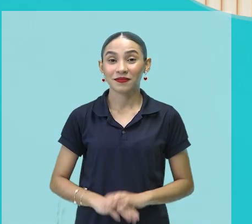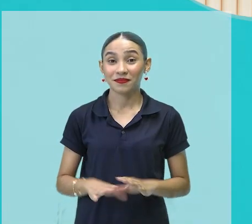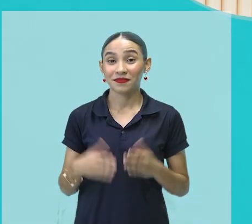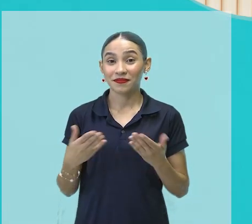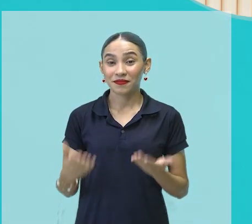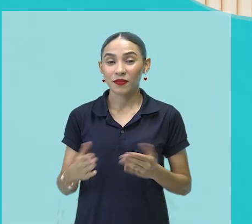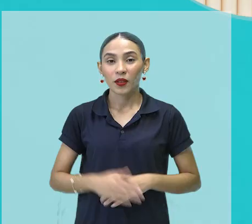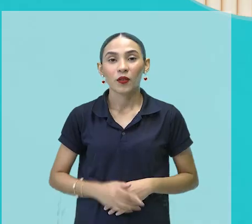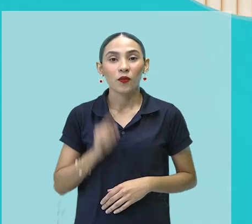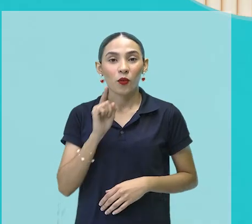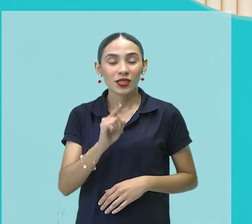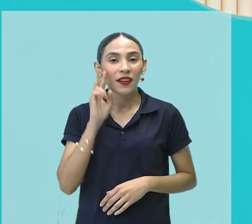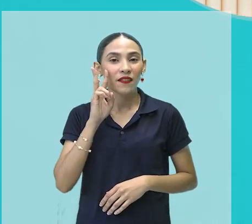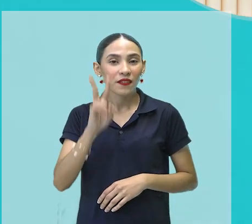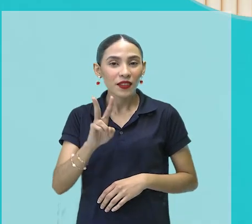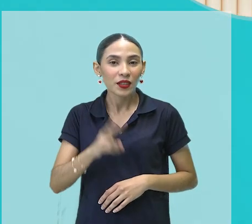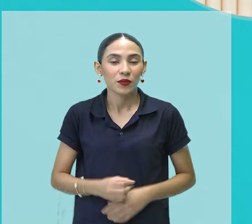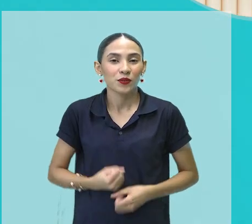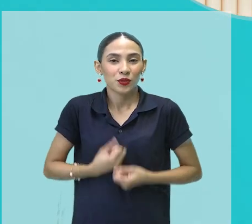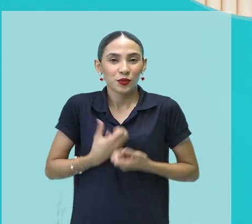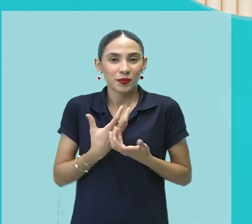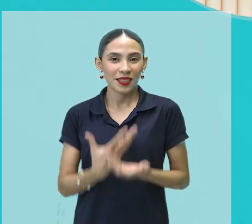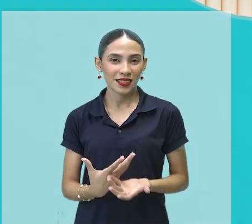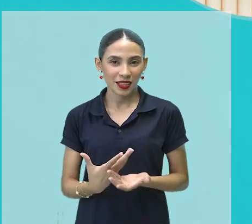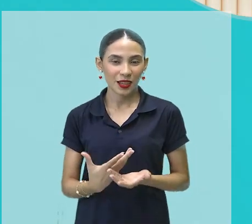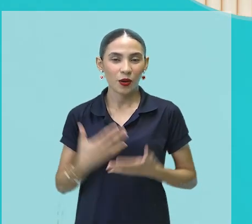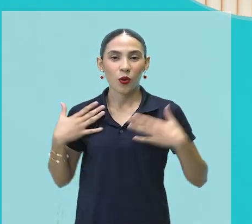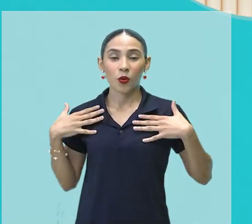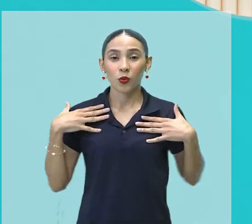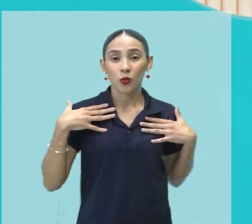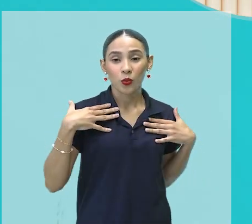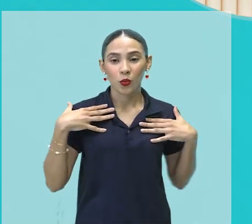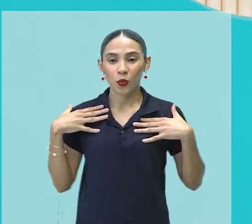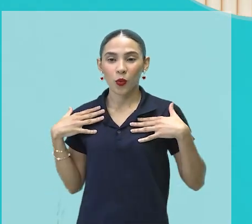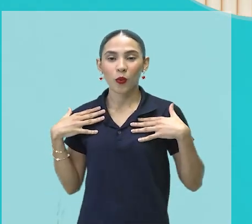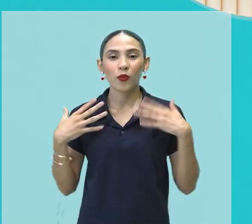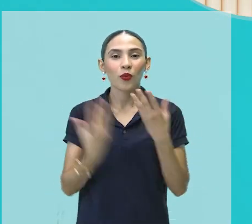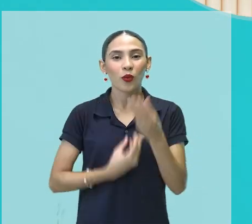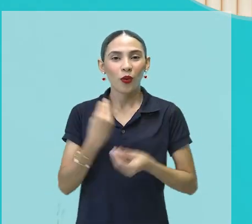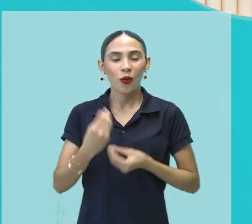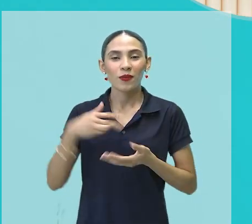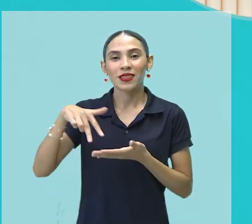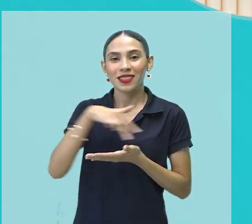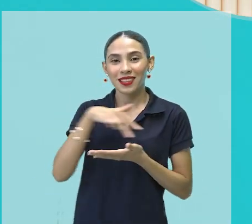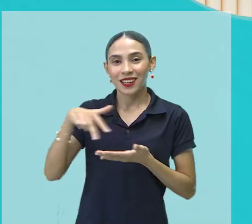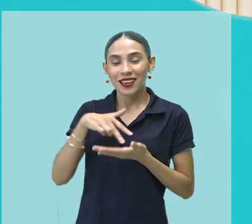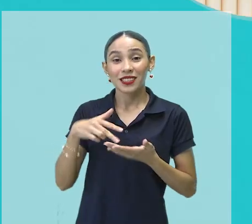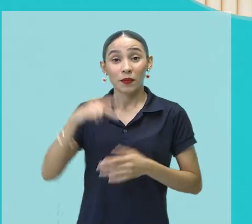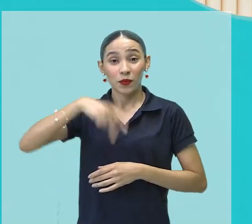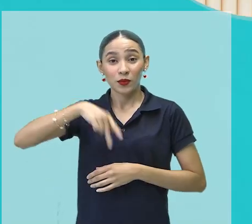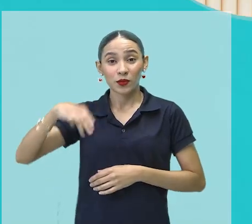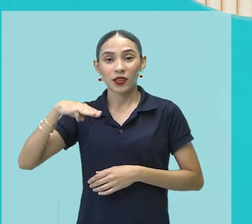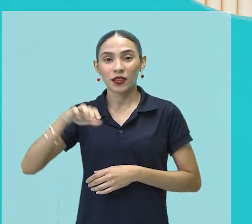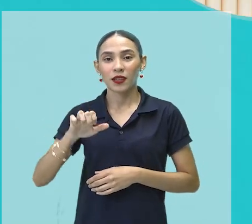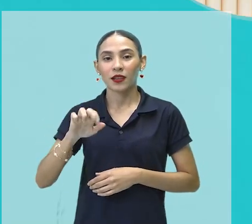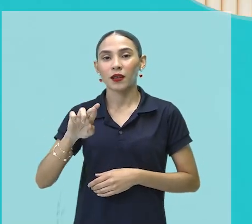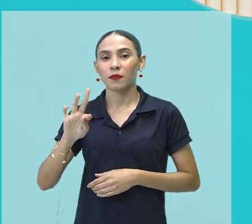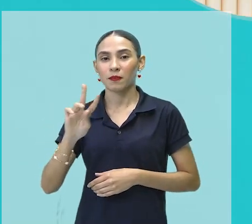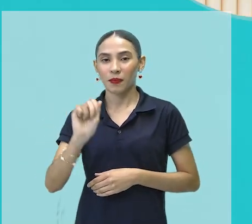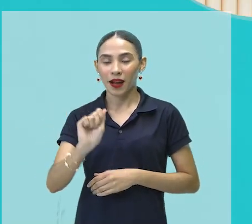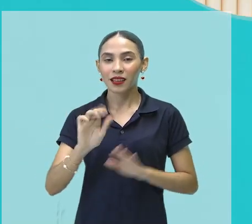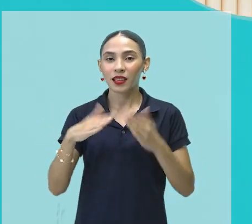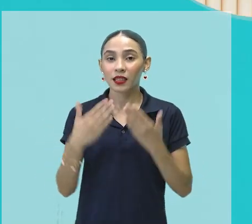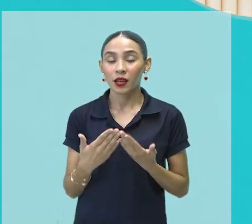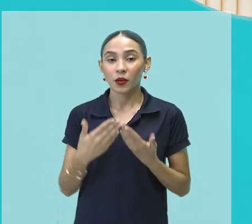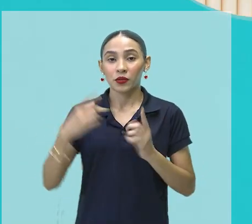Então, vocês viram ali a expressividade do corpo através da dança, através da professora Marta. Então,